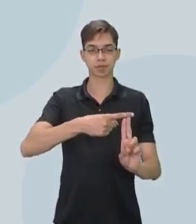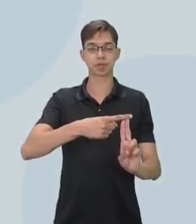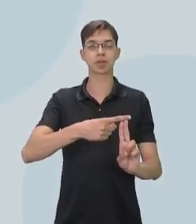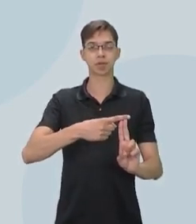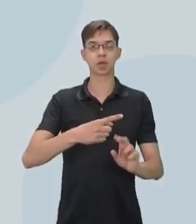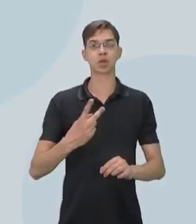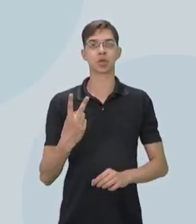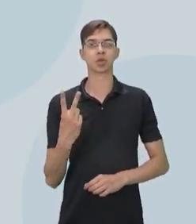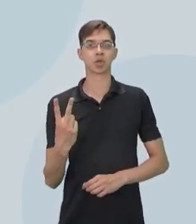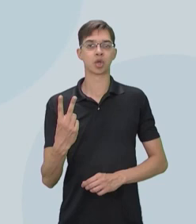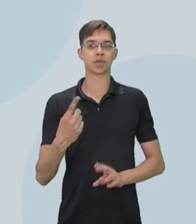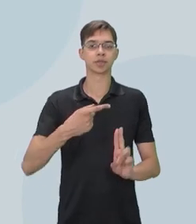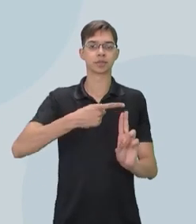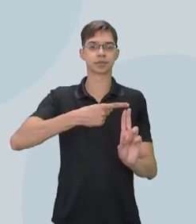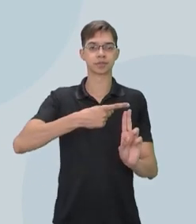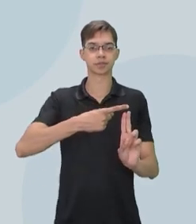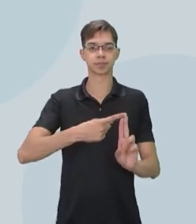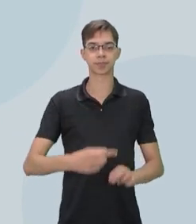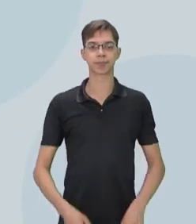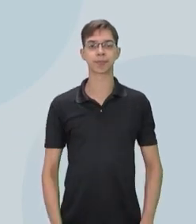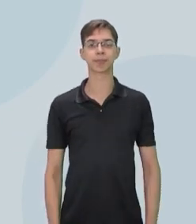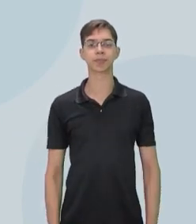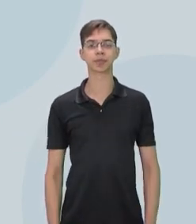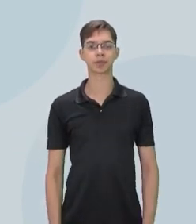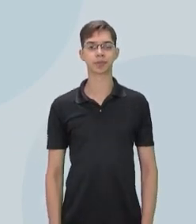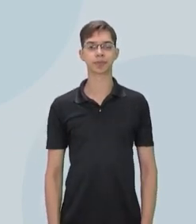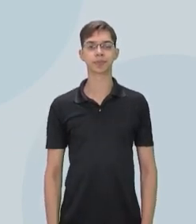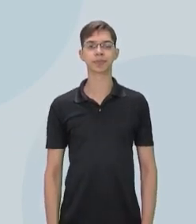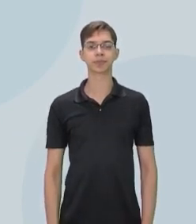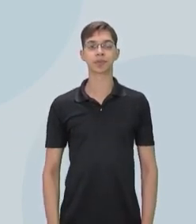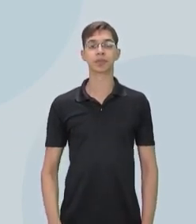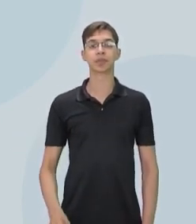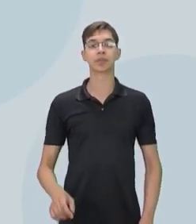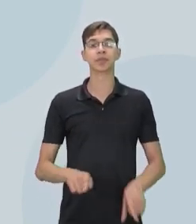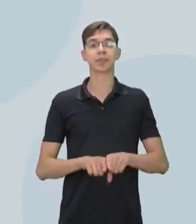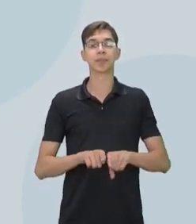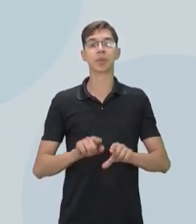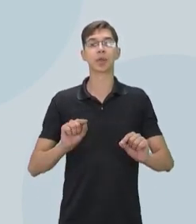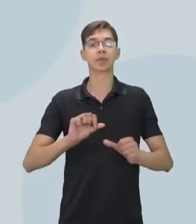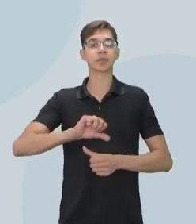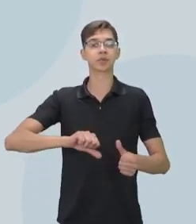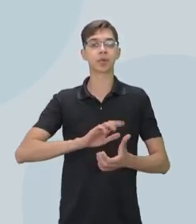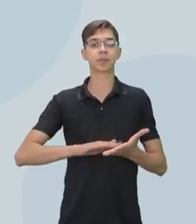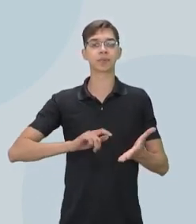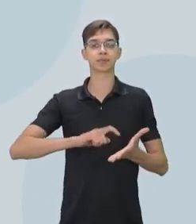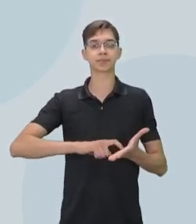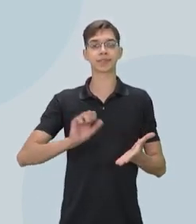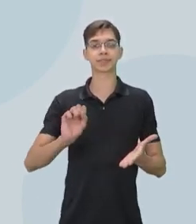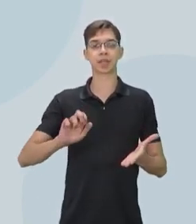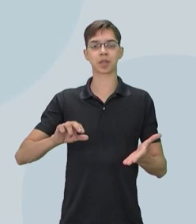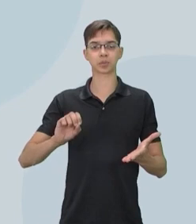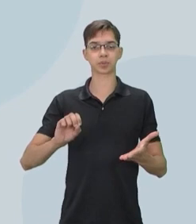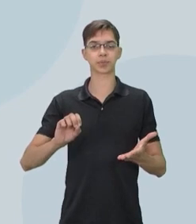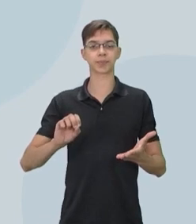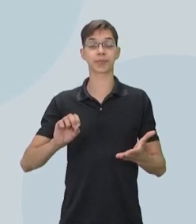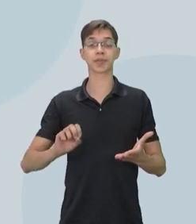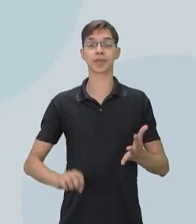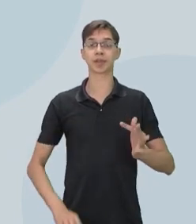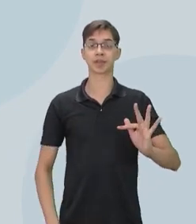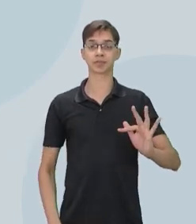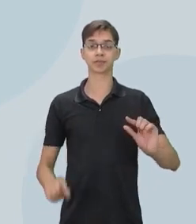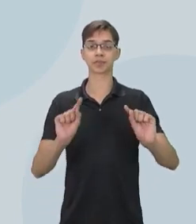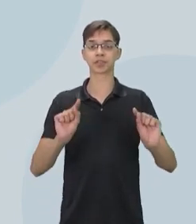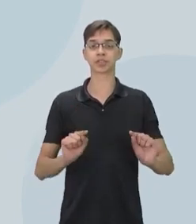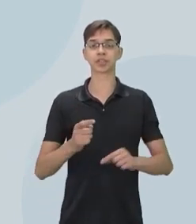f de x igual a 2 vezes seno de x. Qual é a representação gráfica